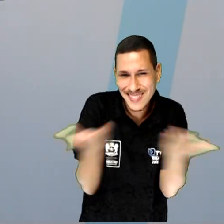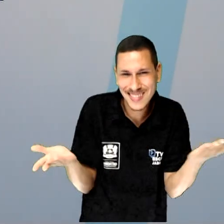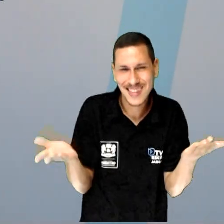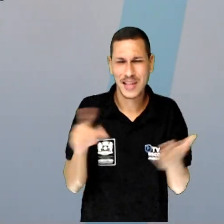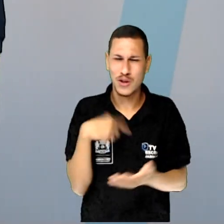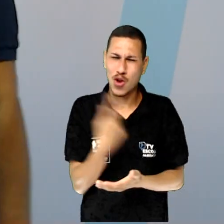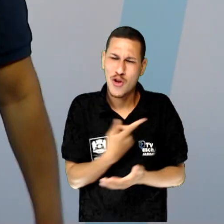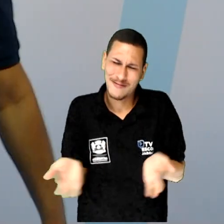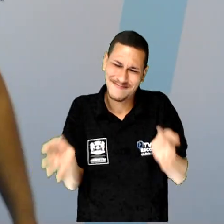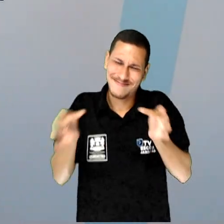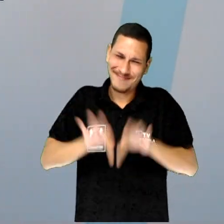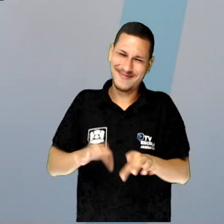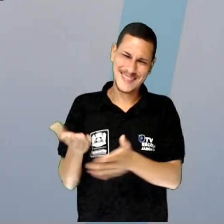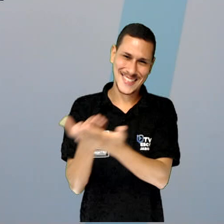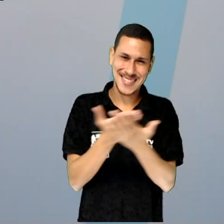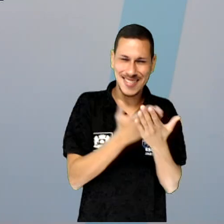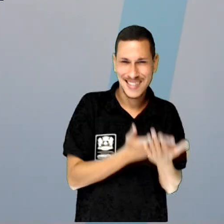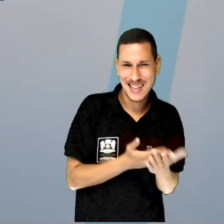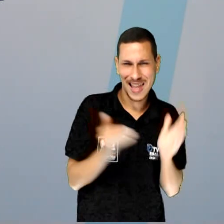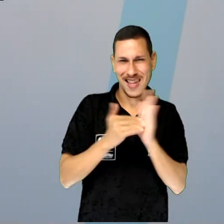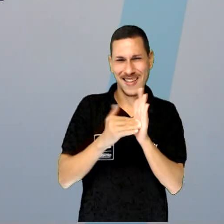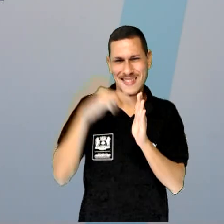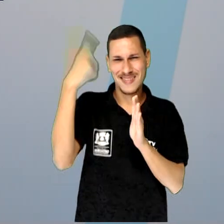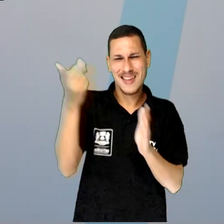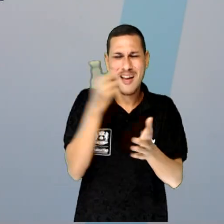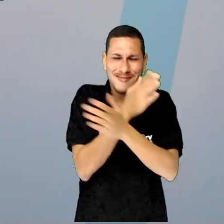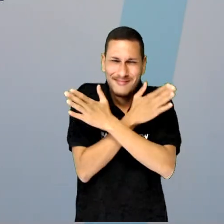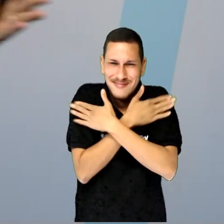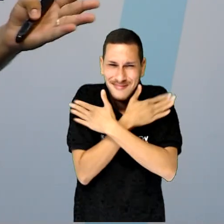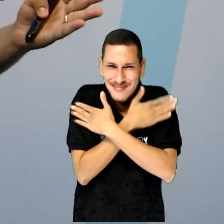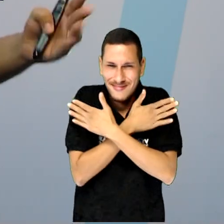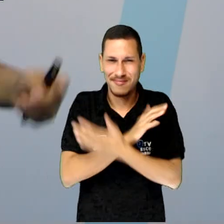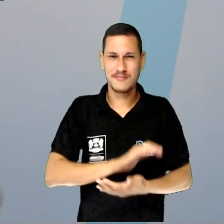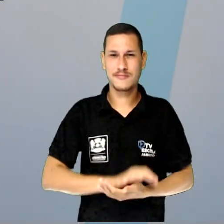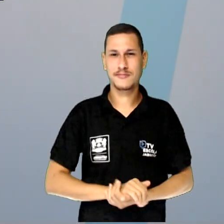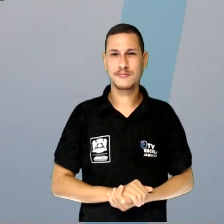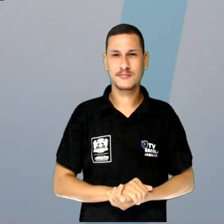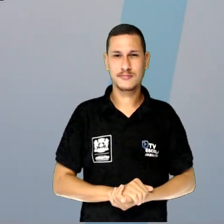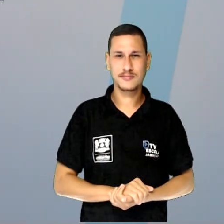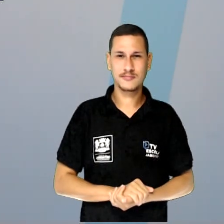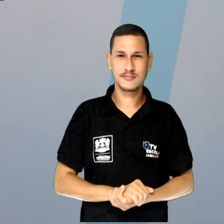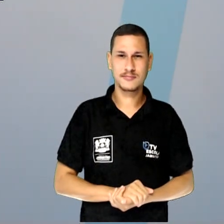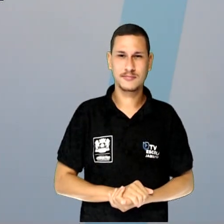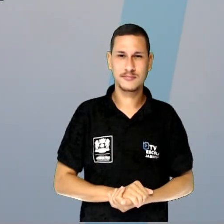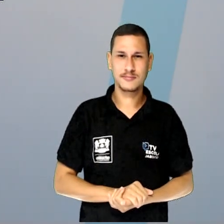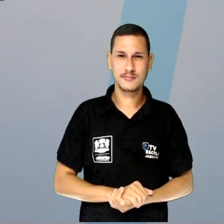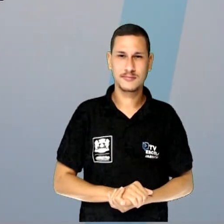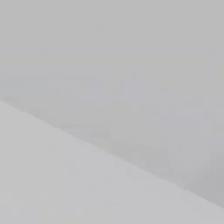Nós estamos encerrando aqui a nossa aula. Um grande abraço e até a próxima aula.